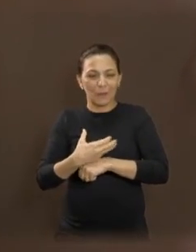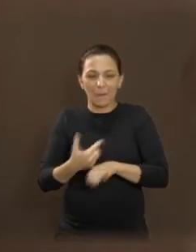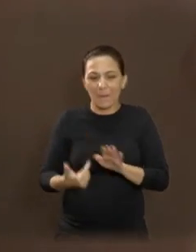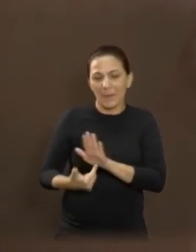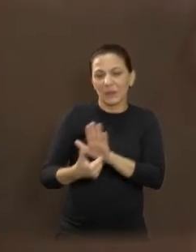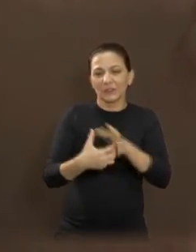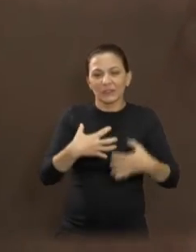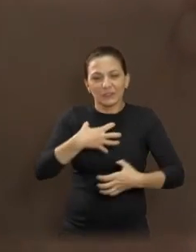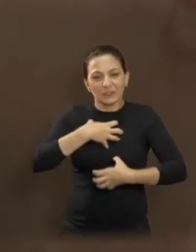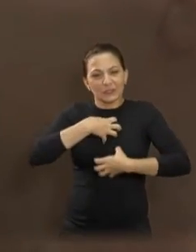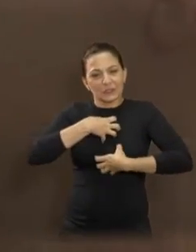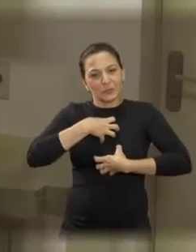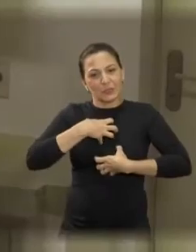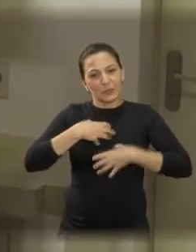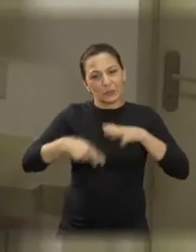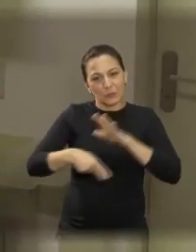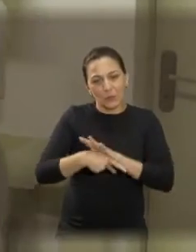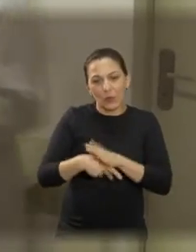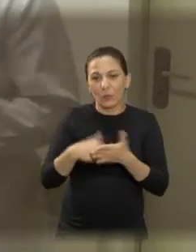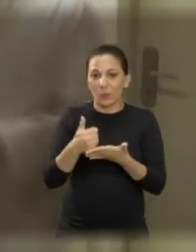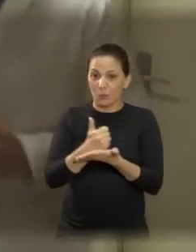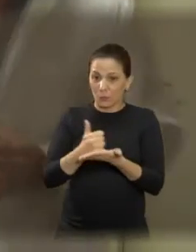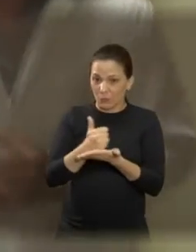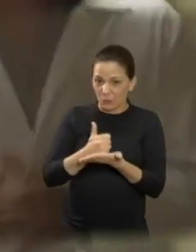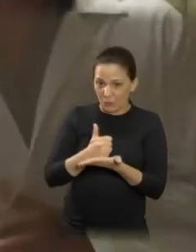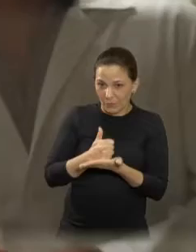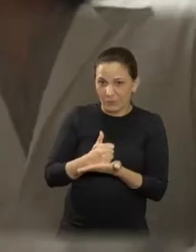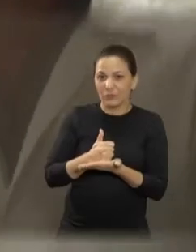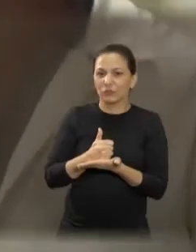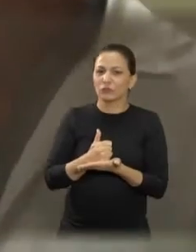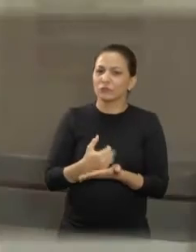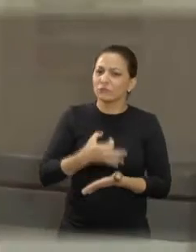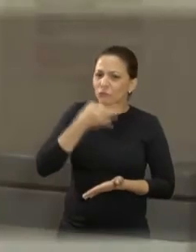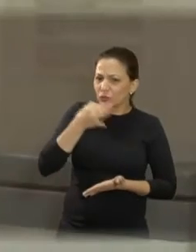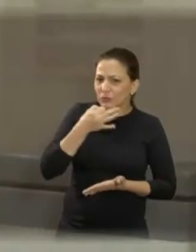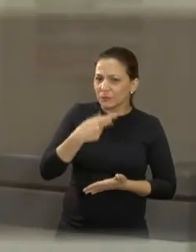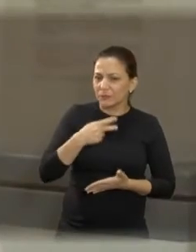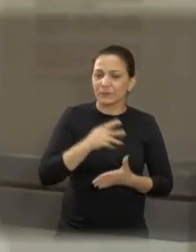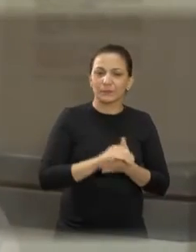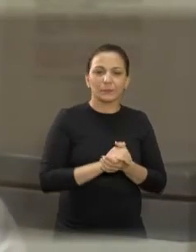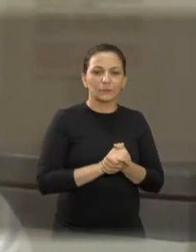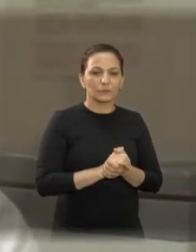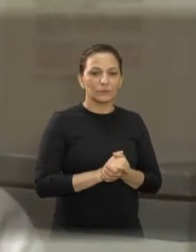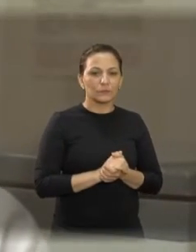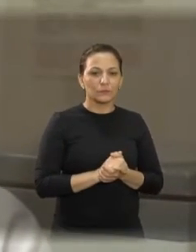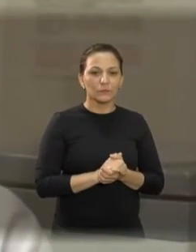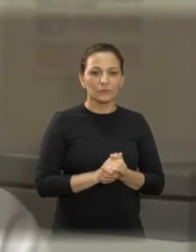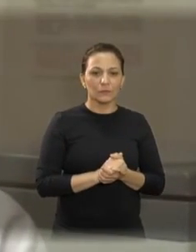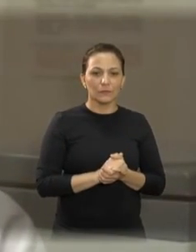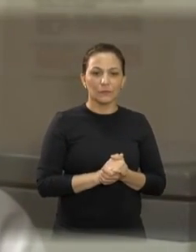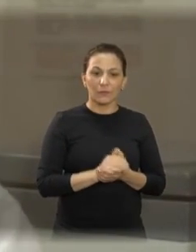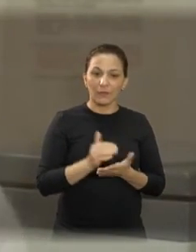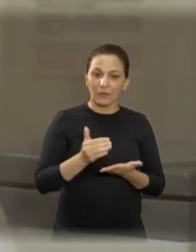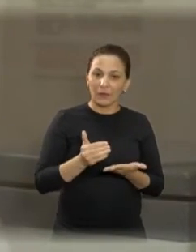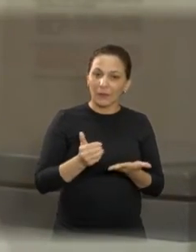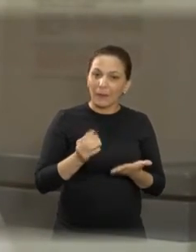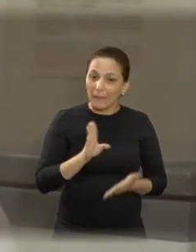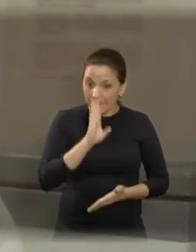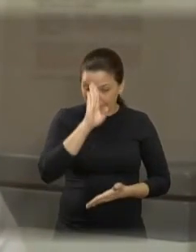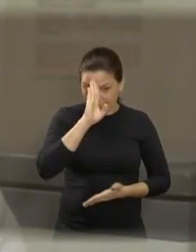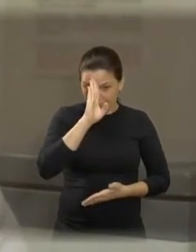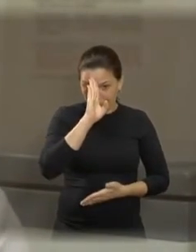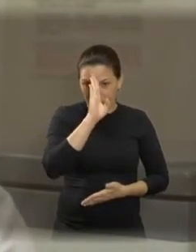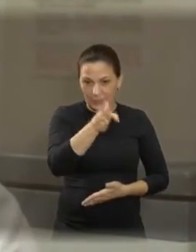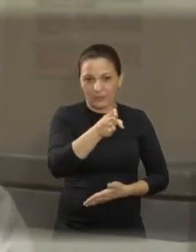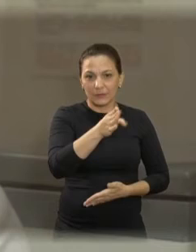de ser farmacêutico e dá uma dica para quem quer começar. Tudo é baseado, e eu acho a forma